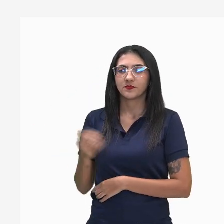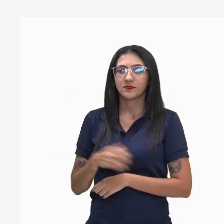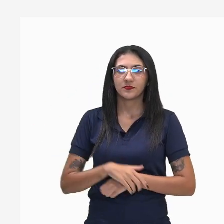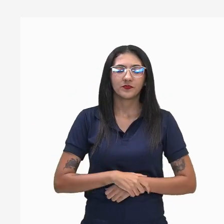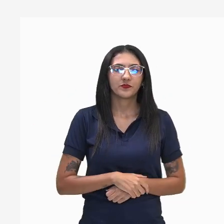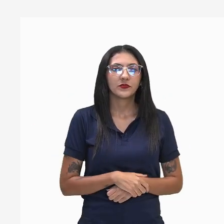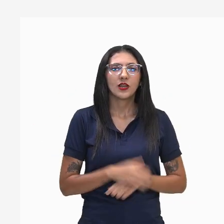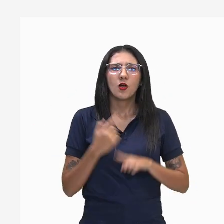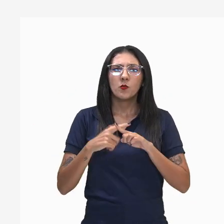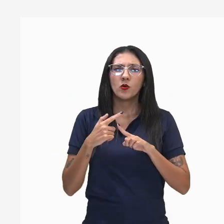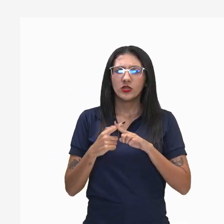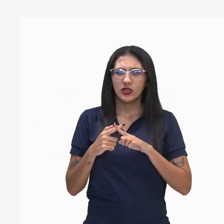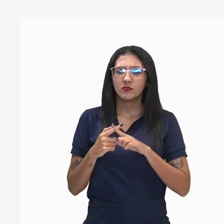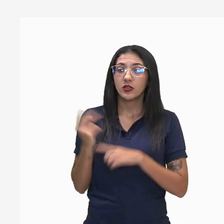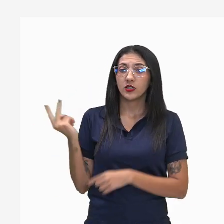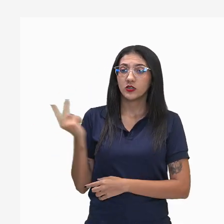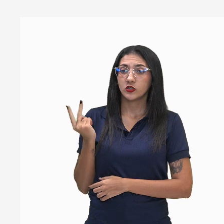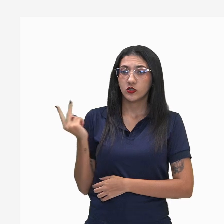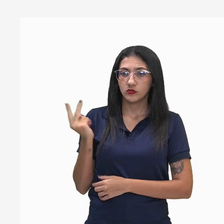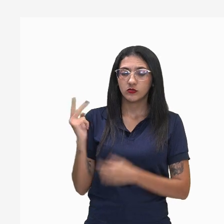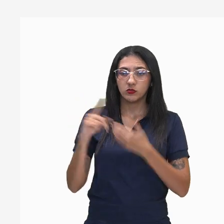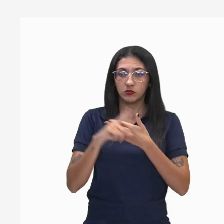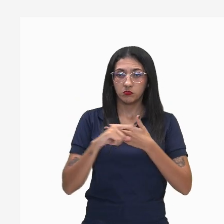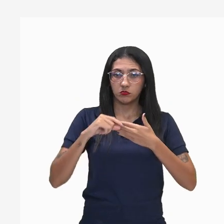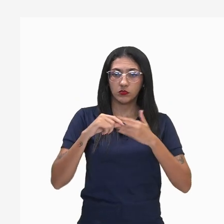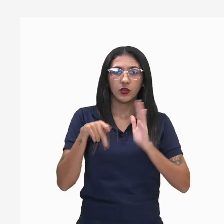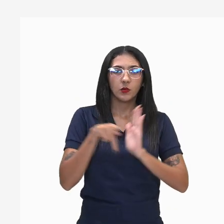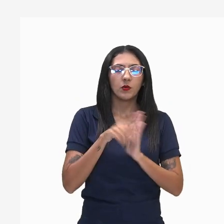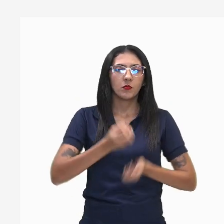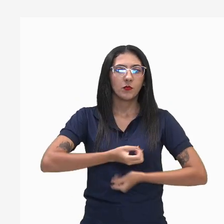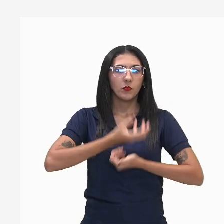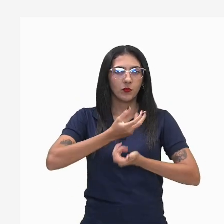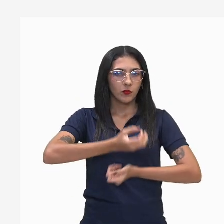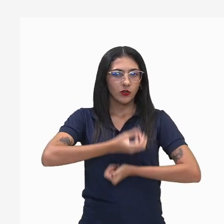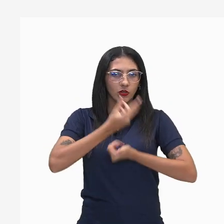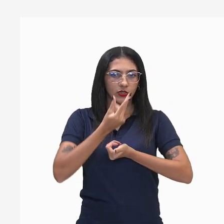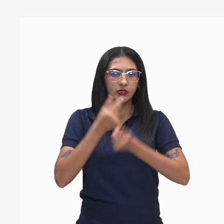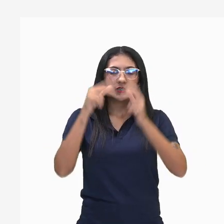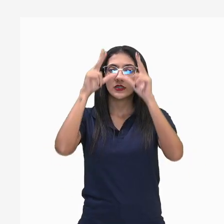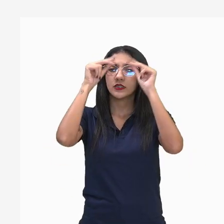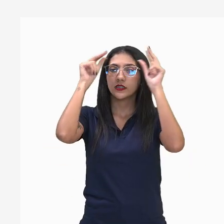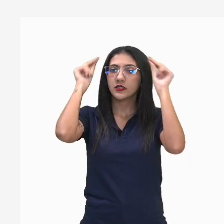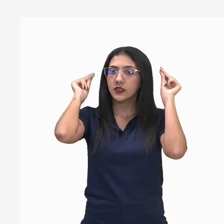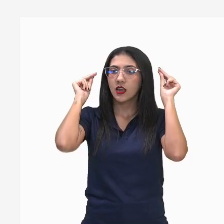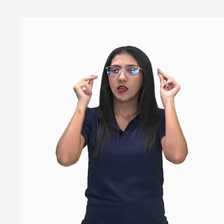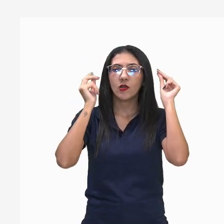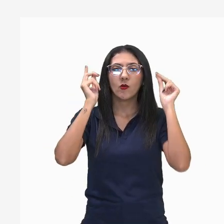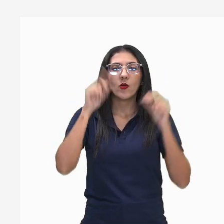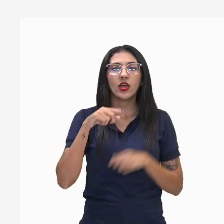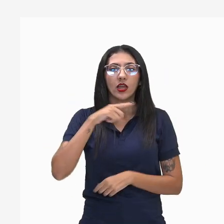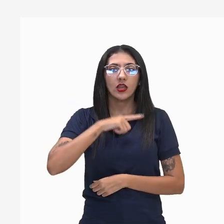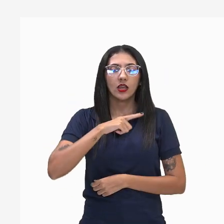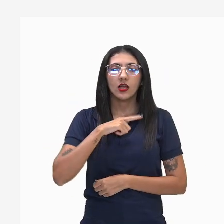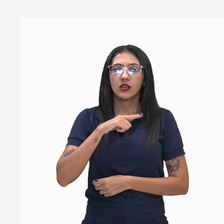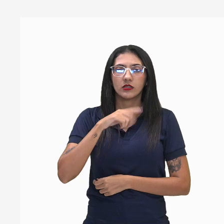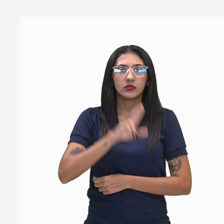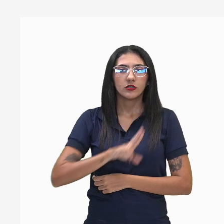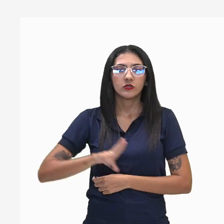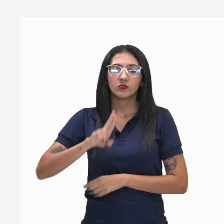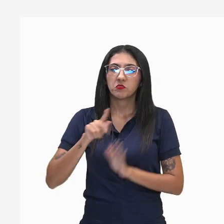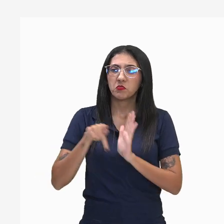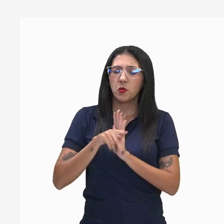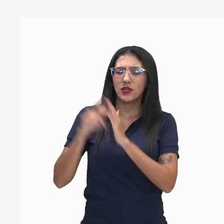Porque Homero, Hesíodo e outros poetas gregos pegam, né,